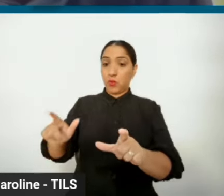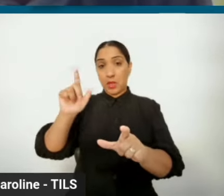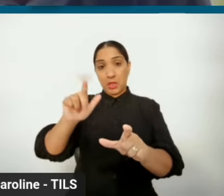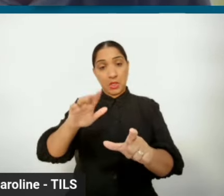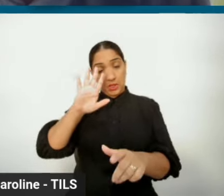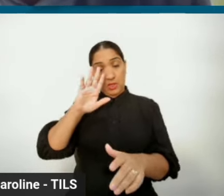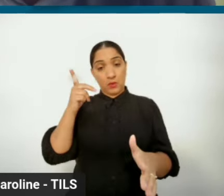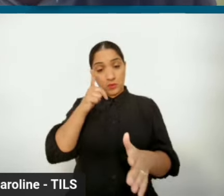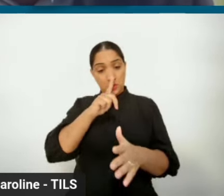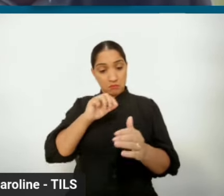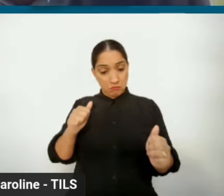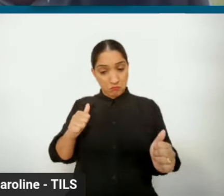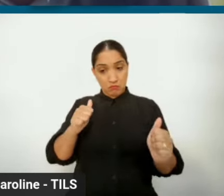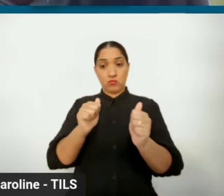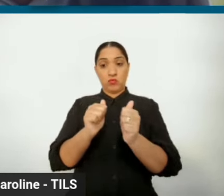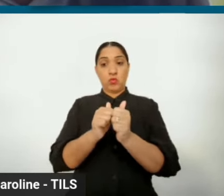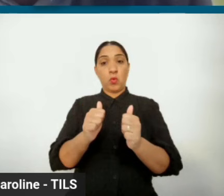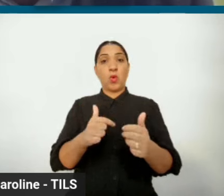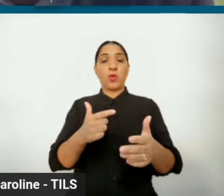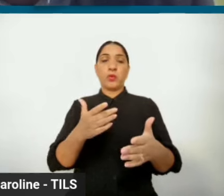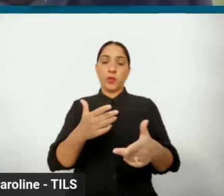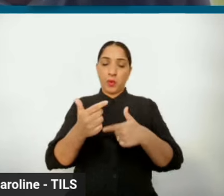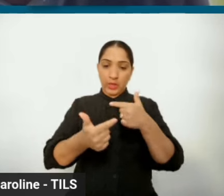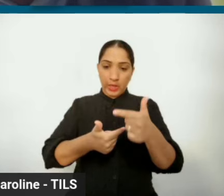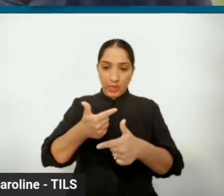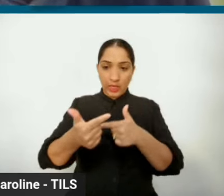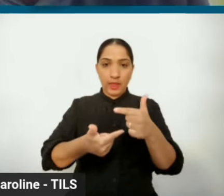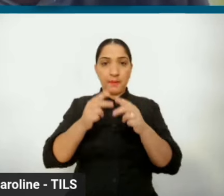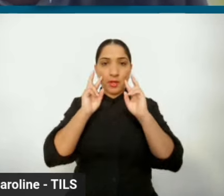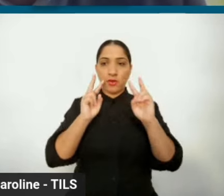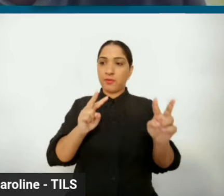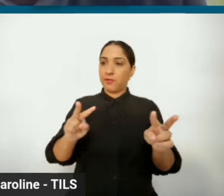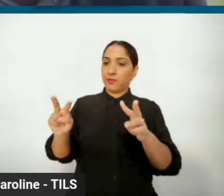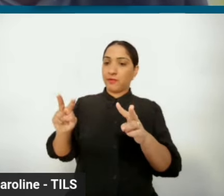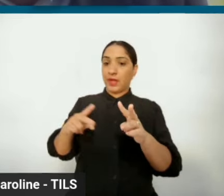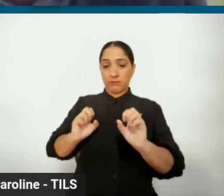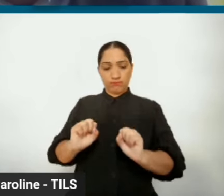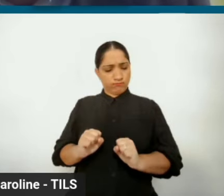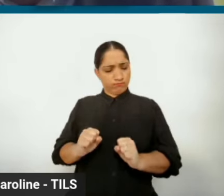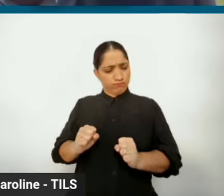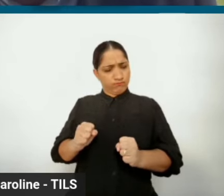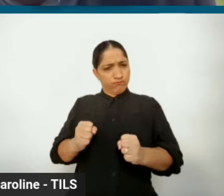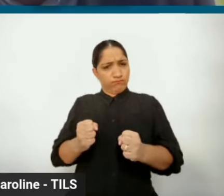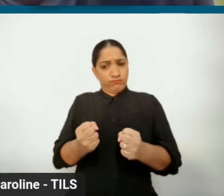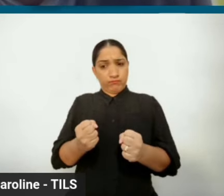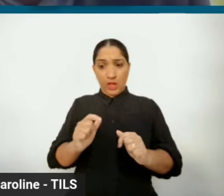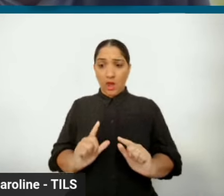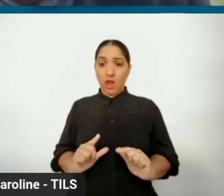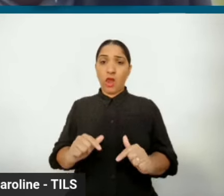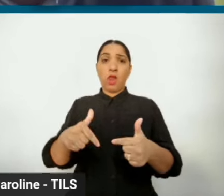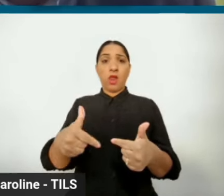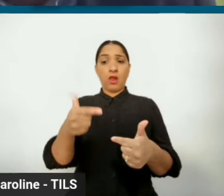com o cargo, com o mandato, a gente vê nitidamente o esforço, o empenho,